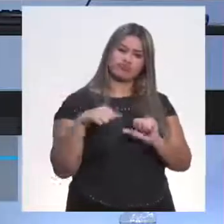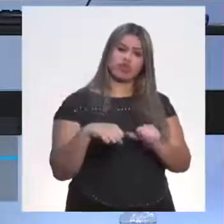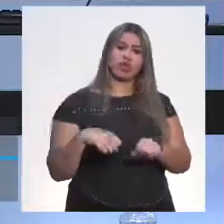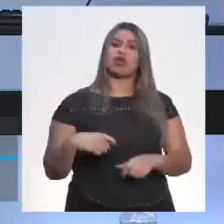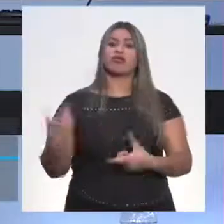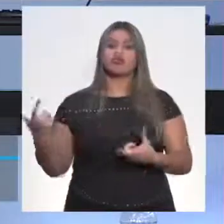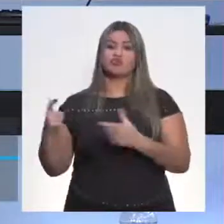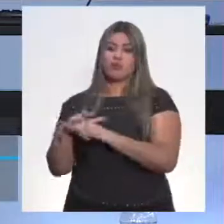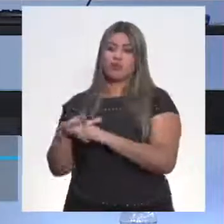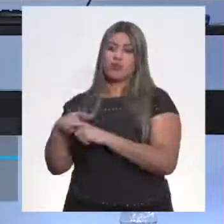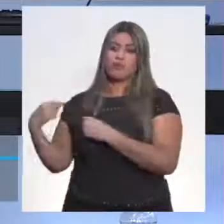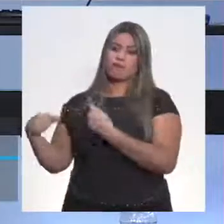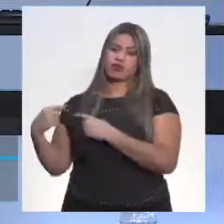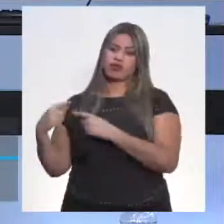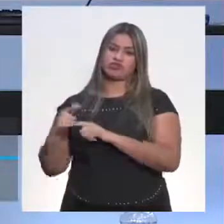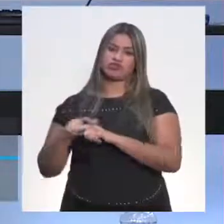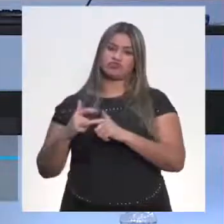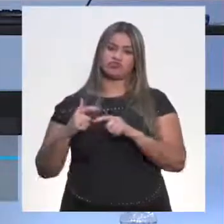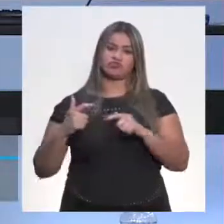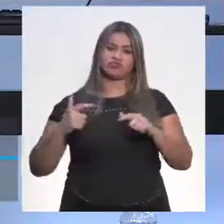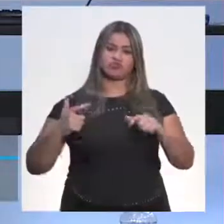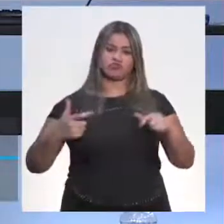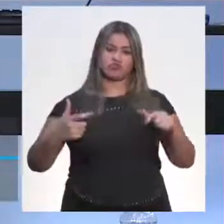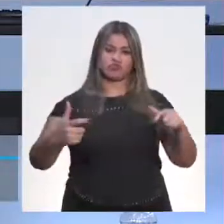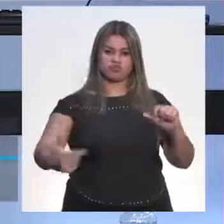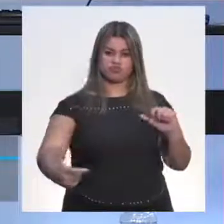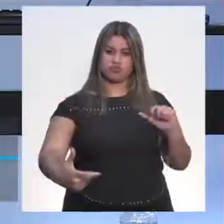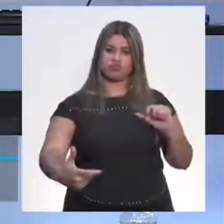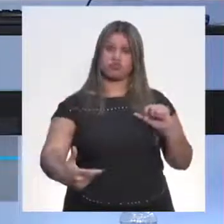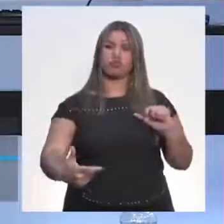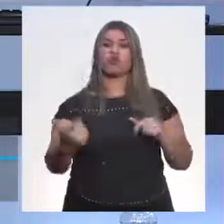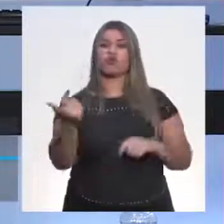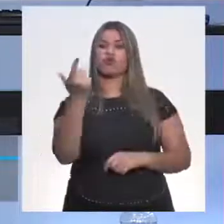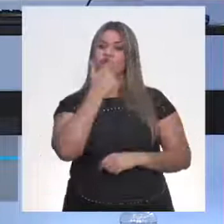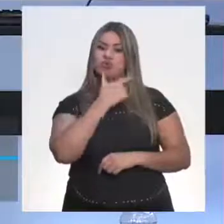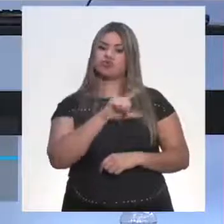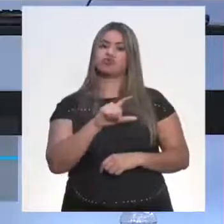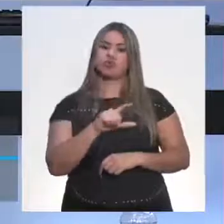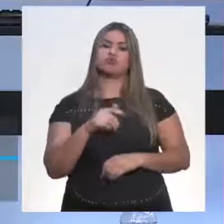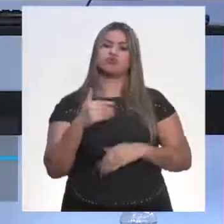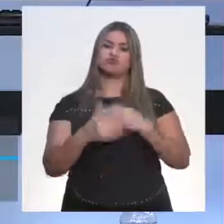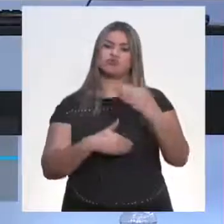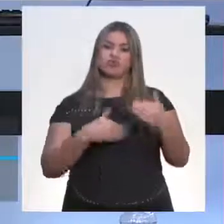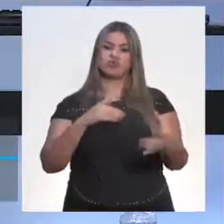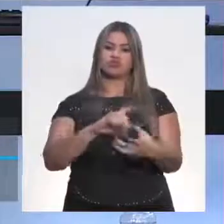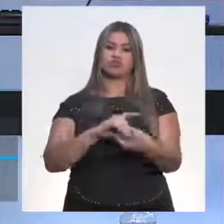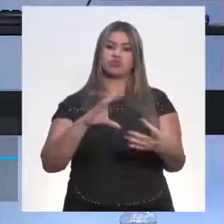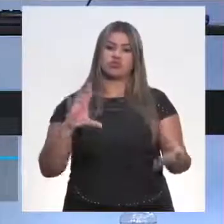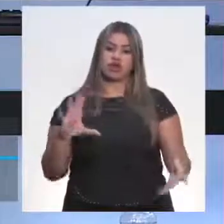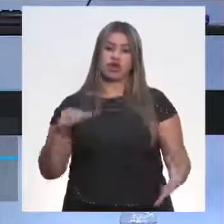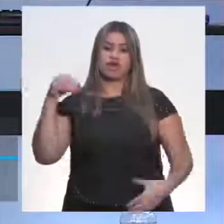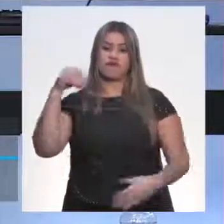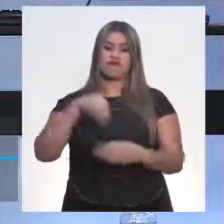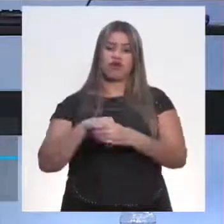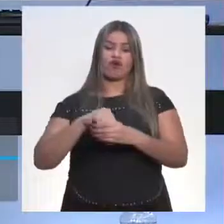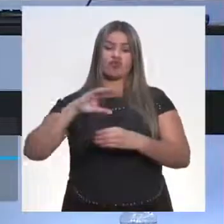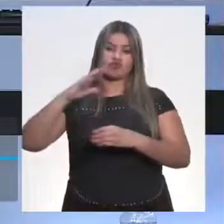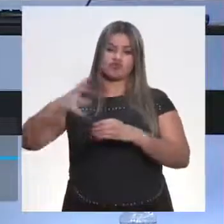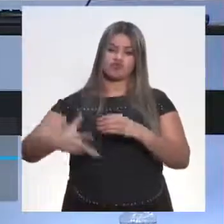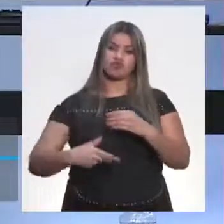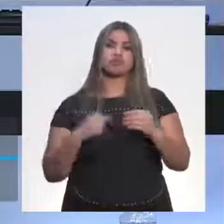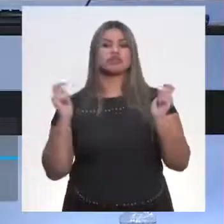uma a ação política até até surgir mos com a conquista de um de um processo democrático e que o voto é universal